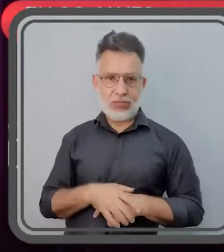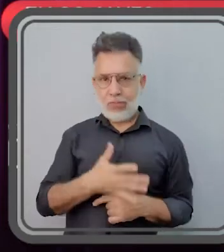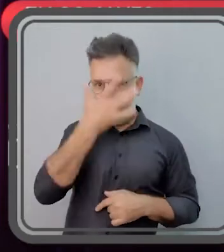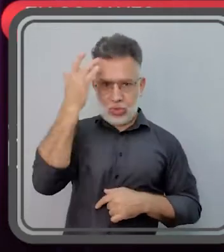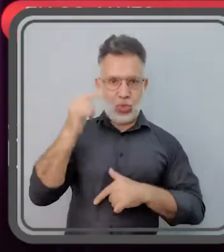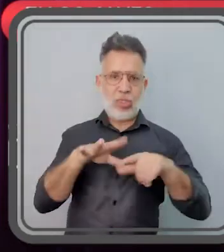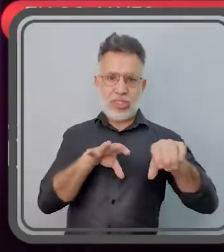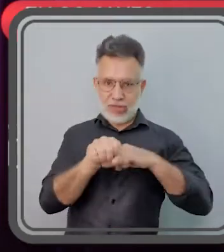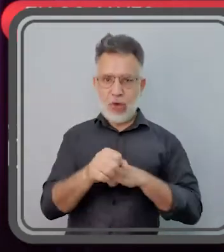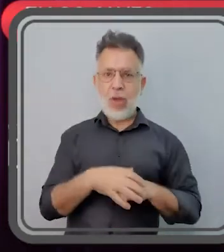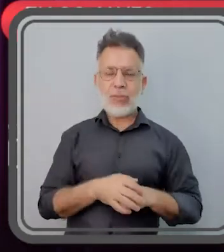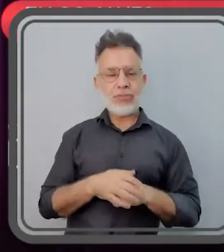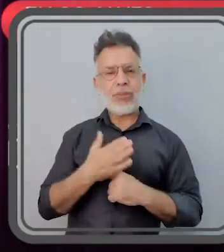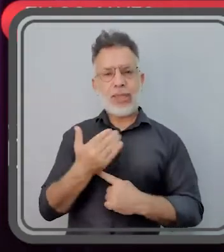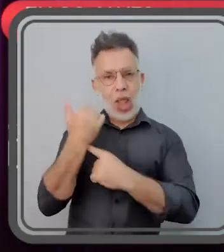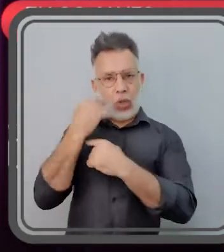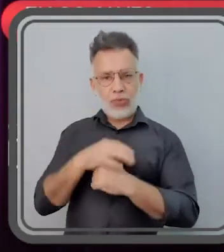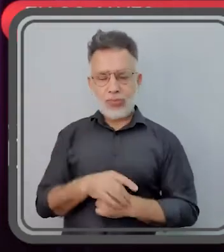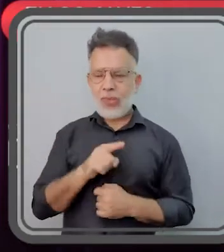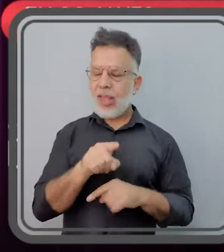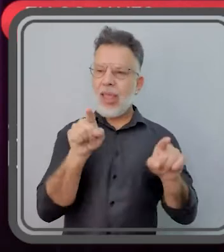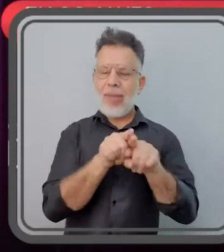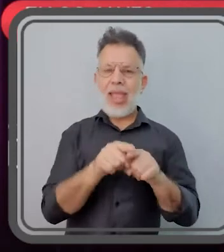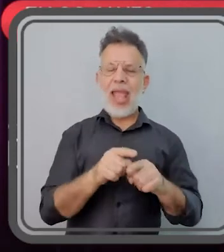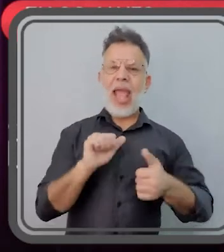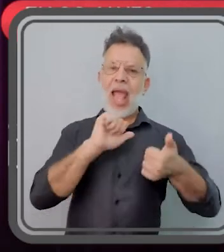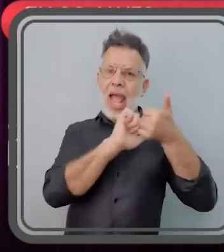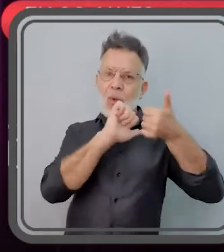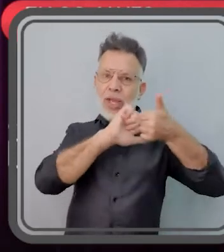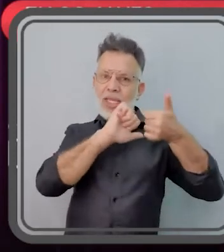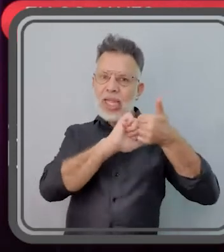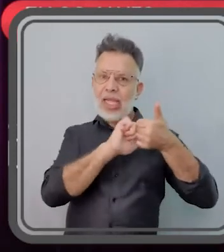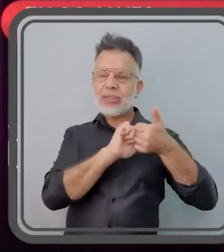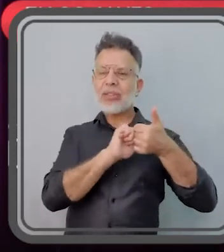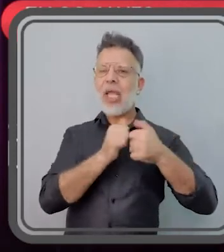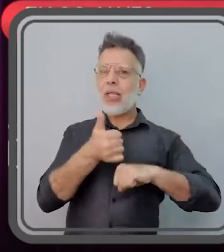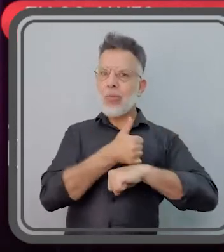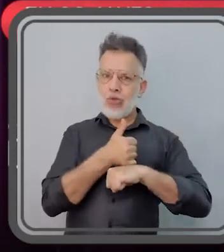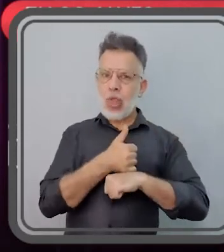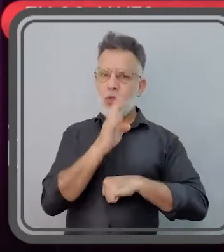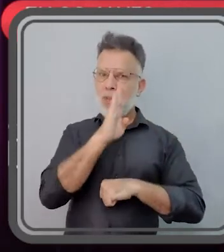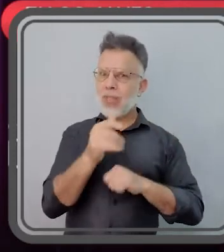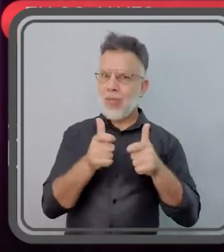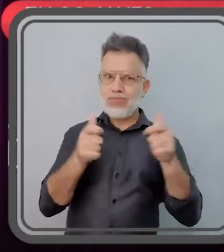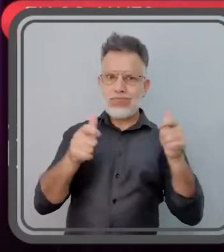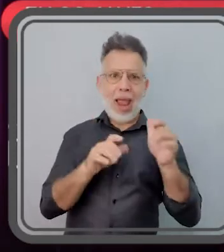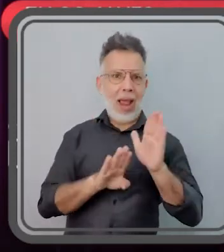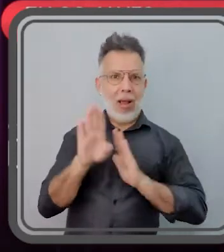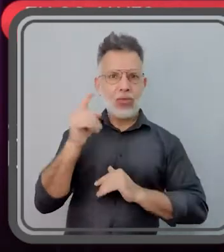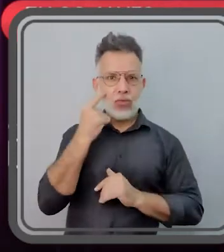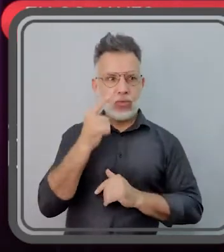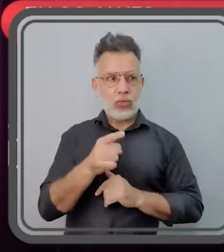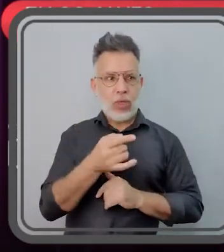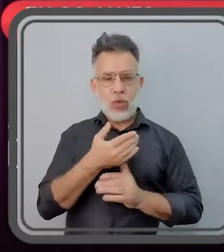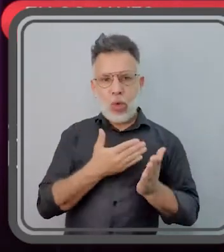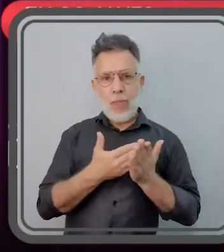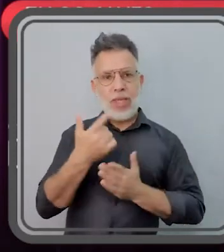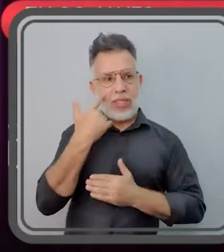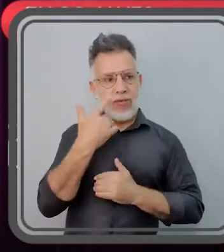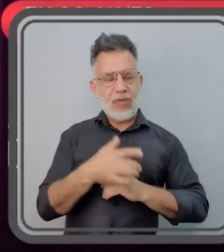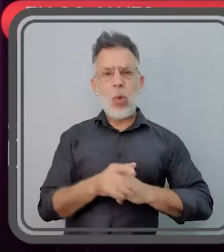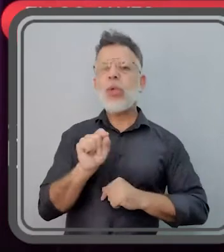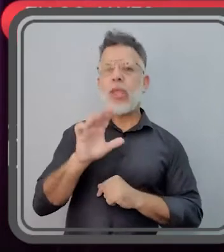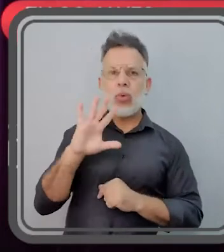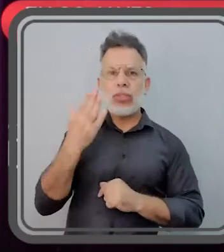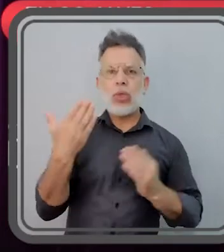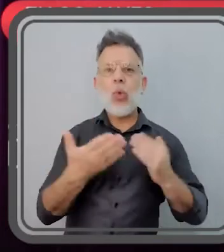grande. E tem uma outra questão que eu acho que é importante também comentar, que a qualidade do profissional de TI no Brasil é muito alta. Tanto que quando você começa a ver o que